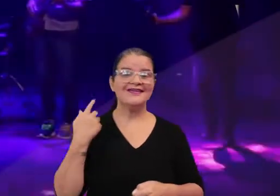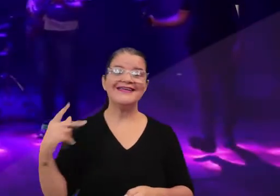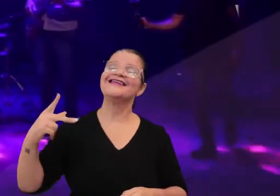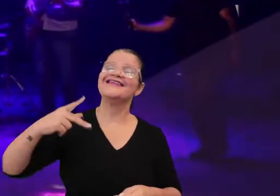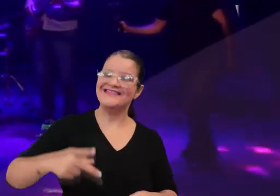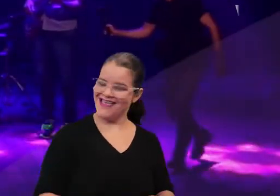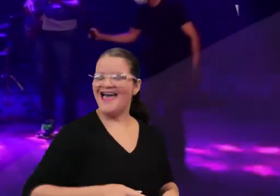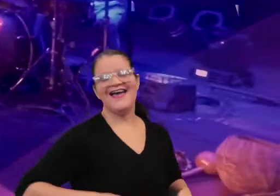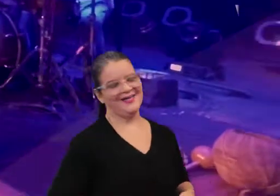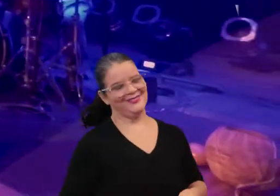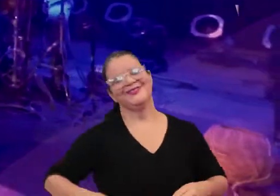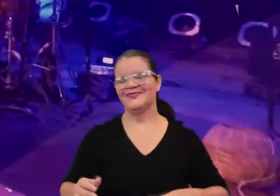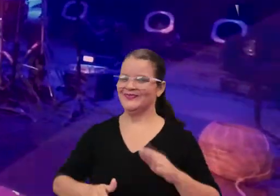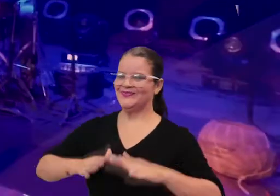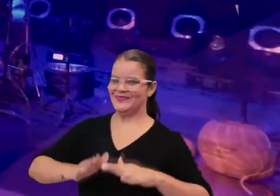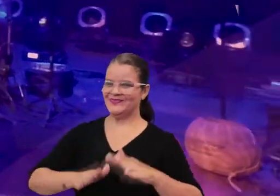que